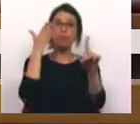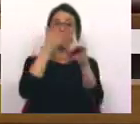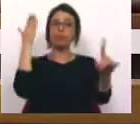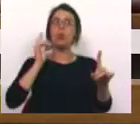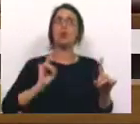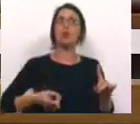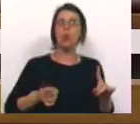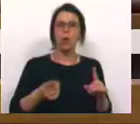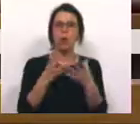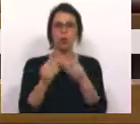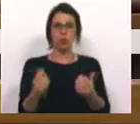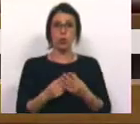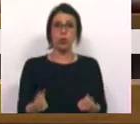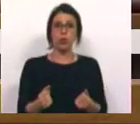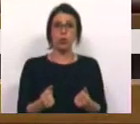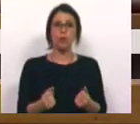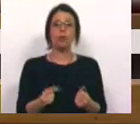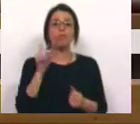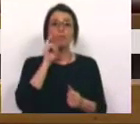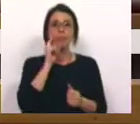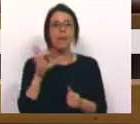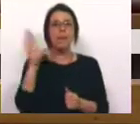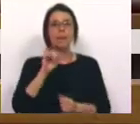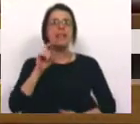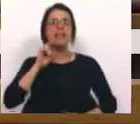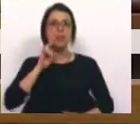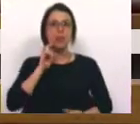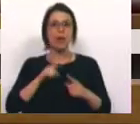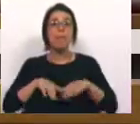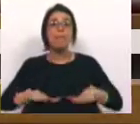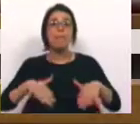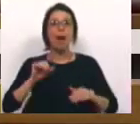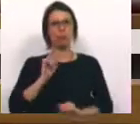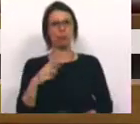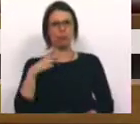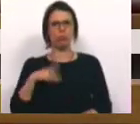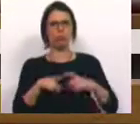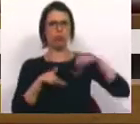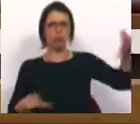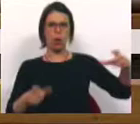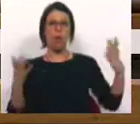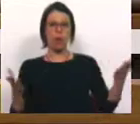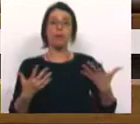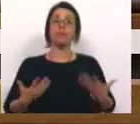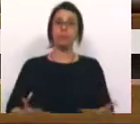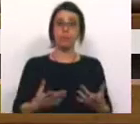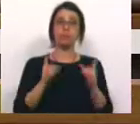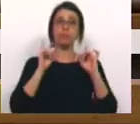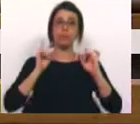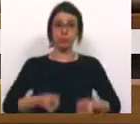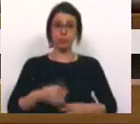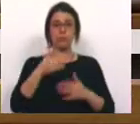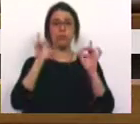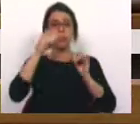concretamente, traz soluções para garantir maior segurança nas praias portuguesas. Agora que abriu a